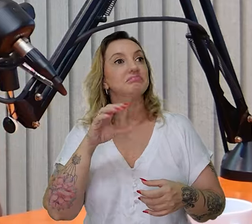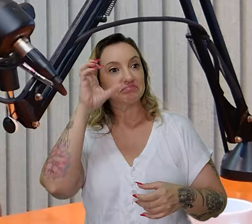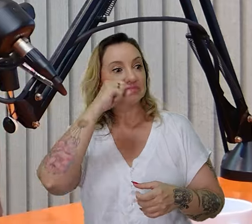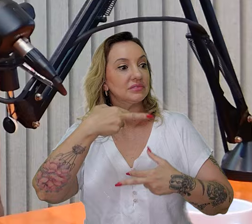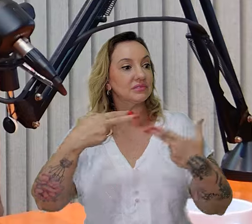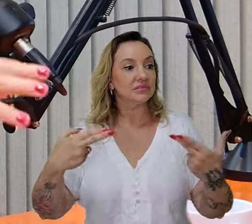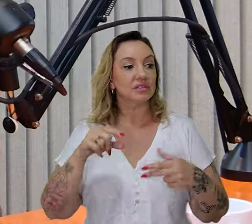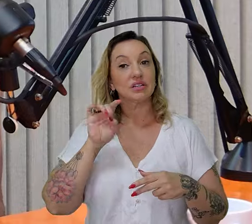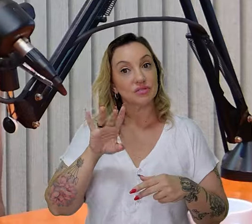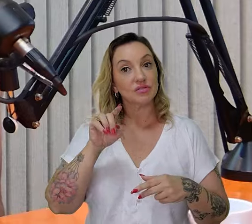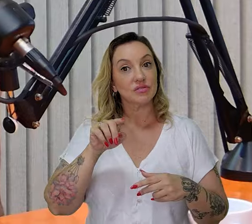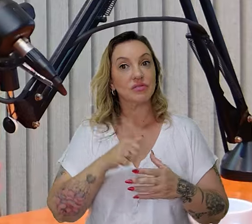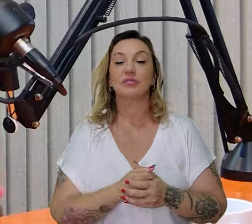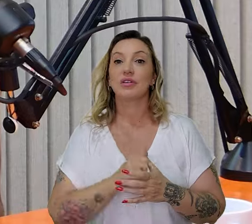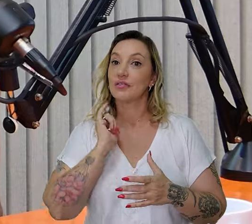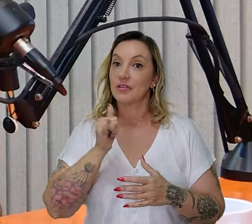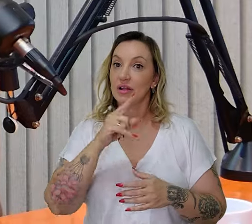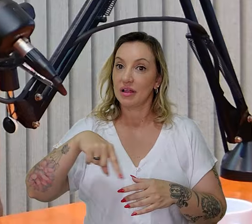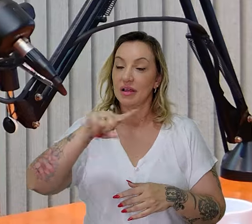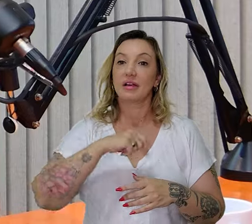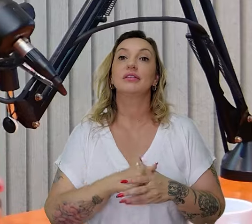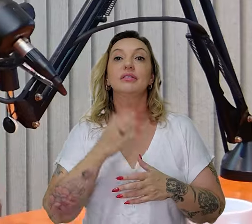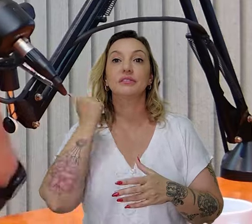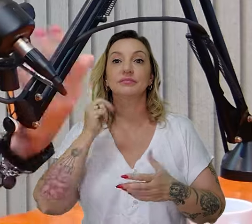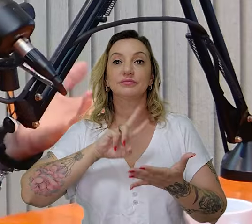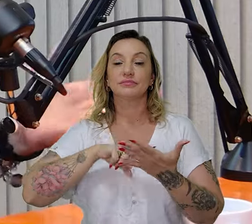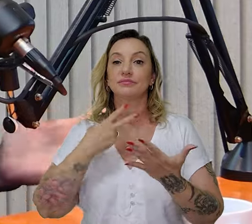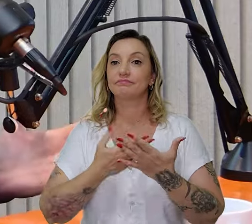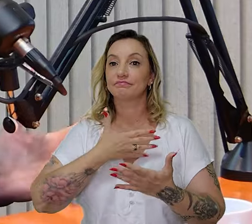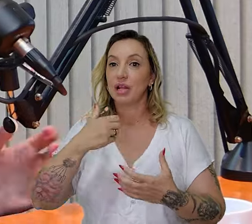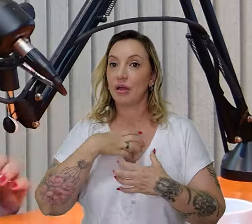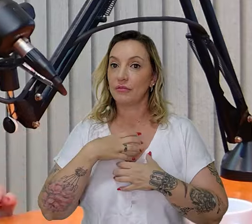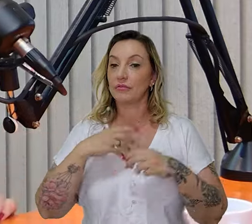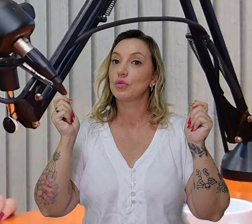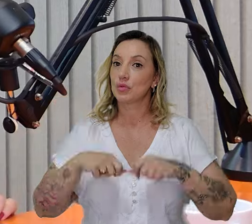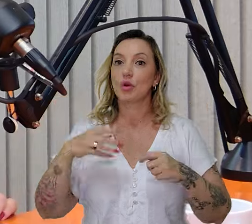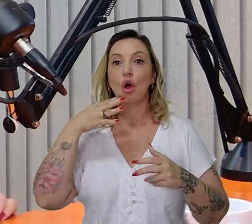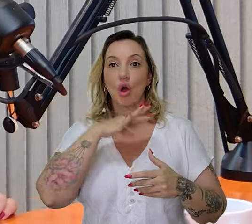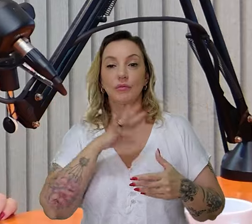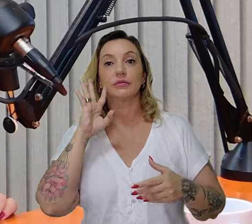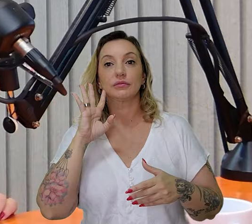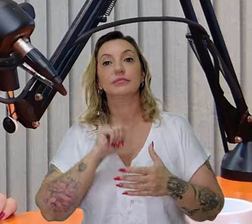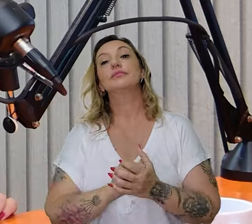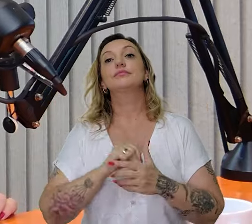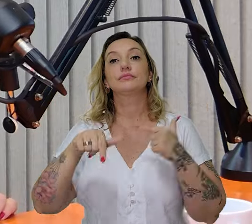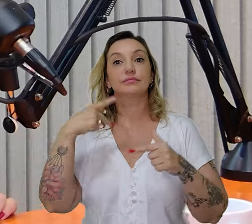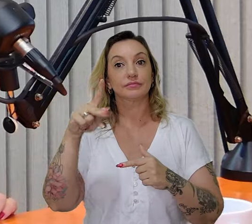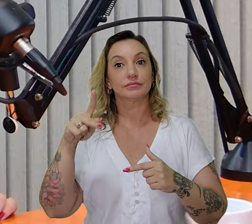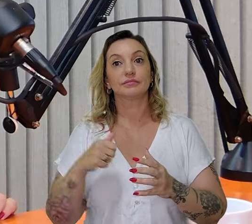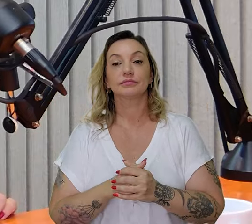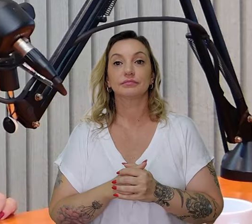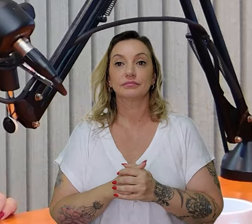vou falar para vocês eu sei que vocês querem traduzir da melhor forma possível É lógico que legal é o trabalho de vocês eles conhecem tudo